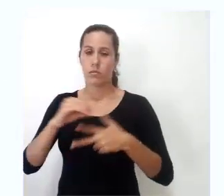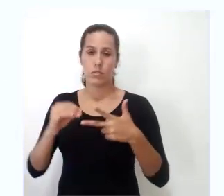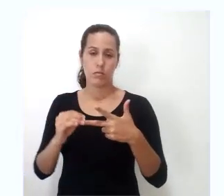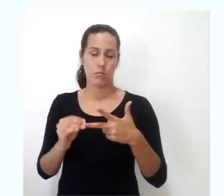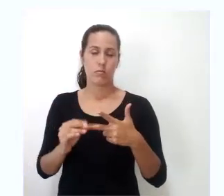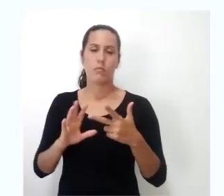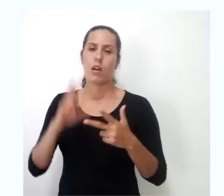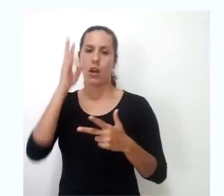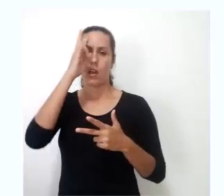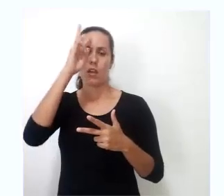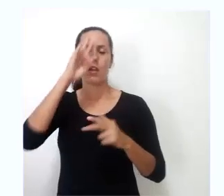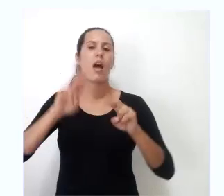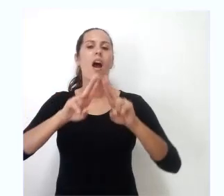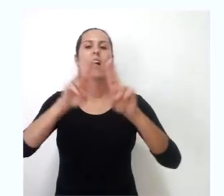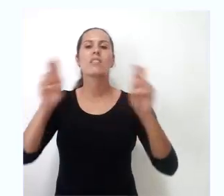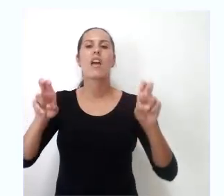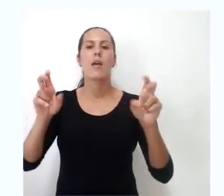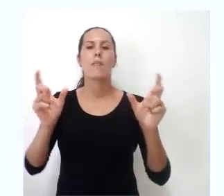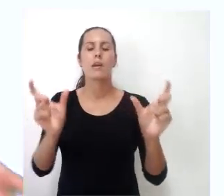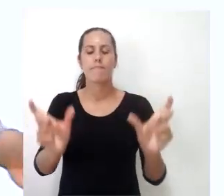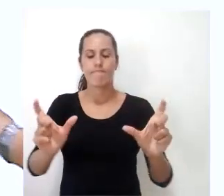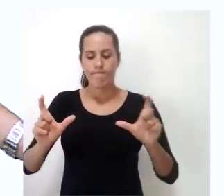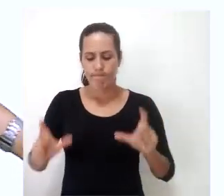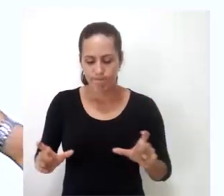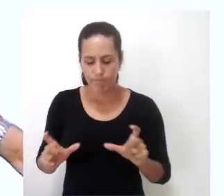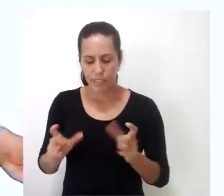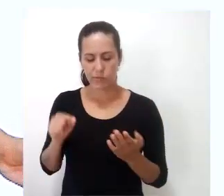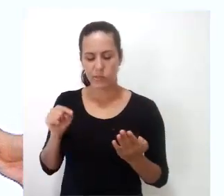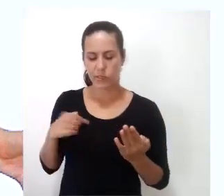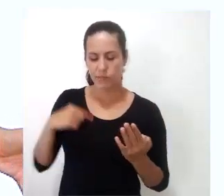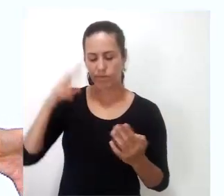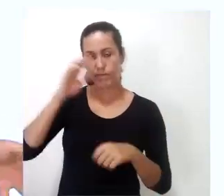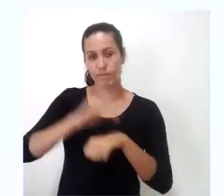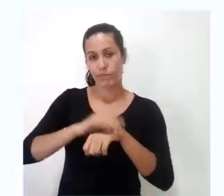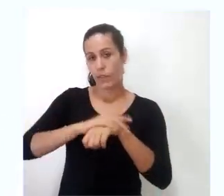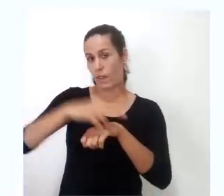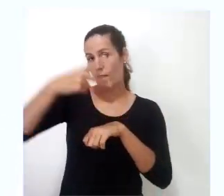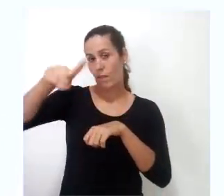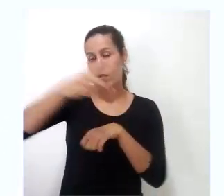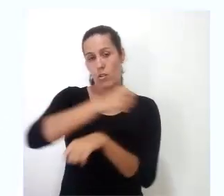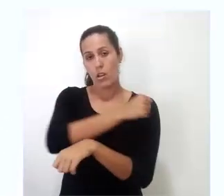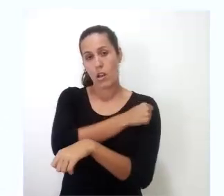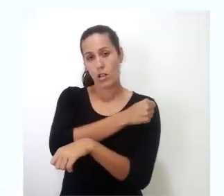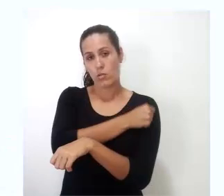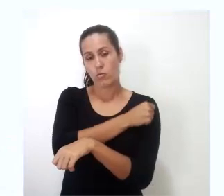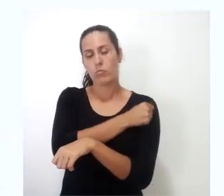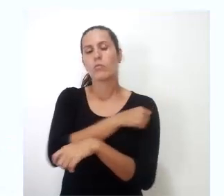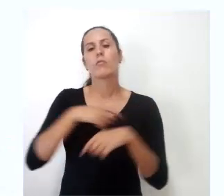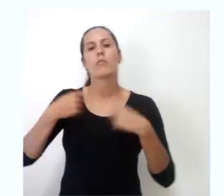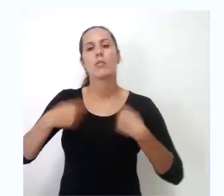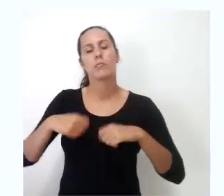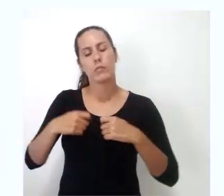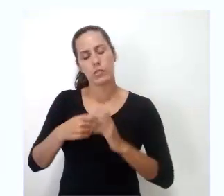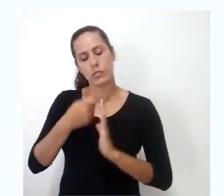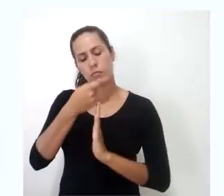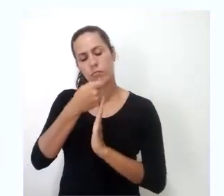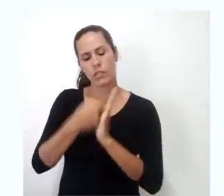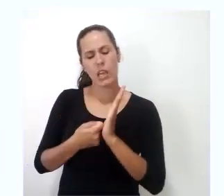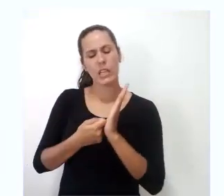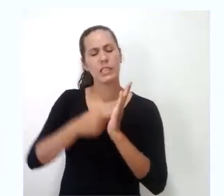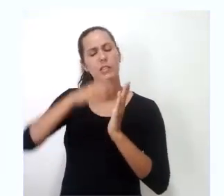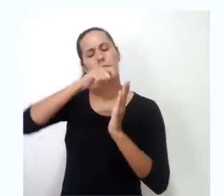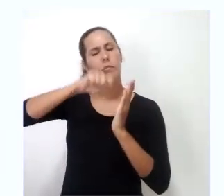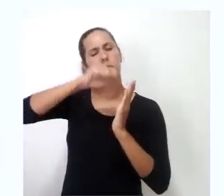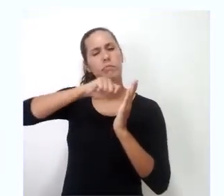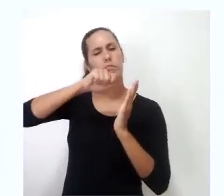ideia ao aluno, um tema, certo? E o estudante, você estudante, vai discorrer, desenvolver